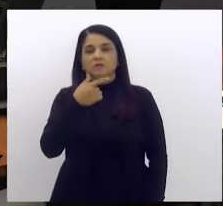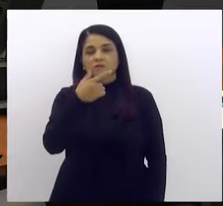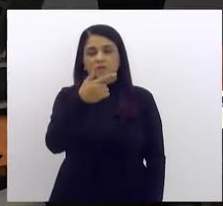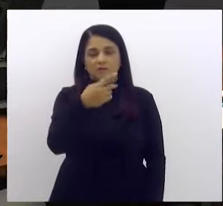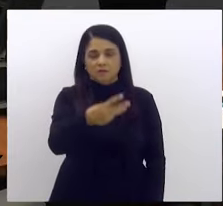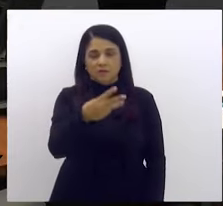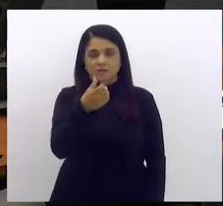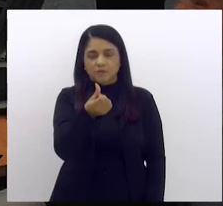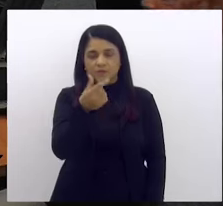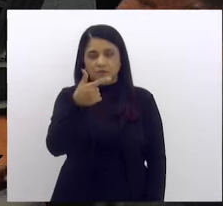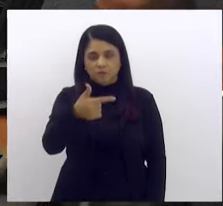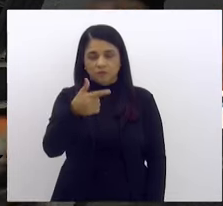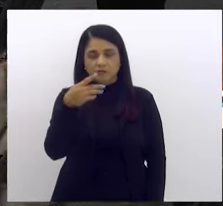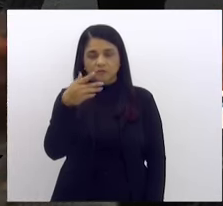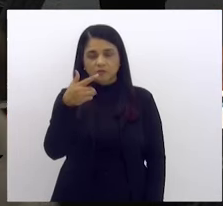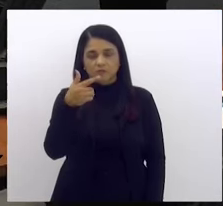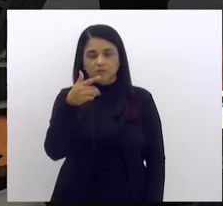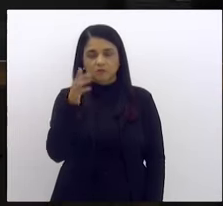de 2023. Ok.